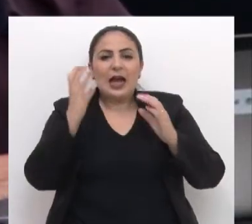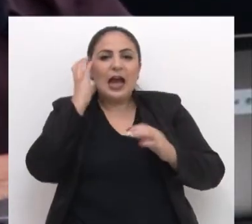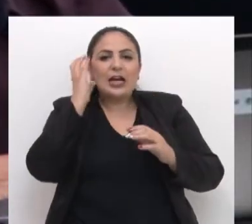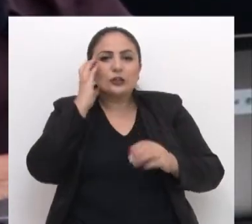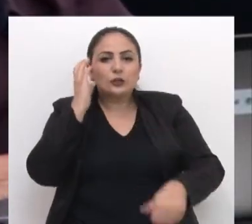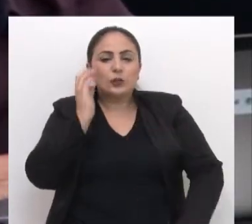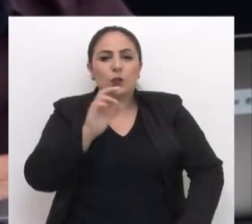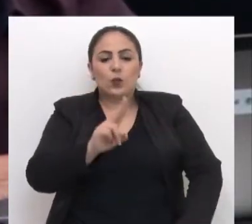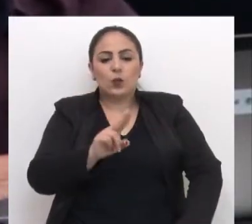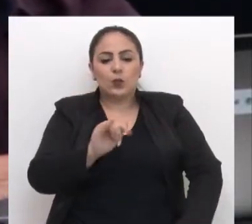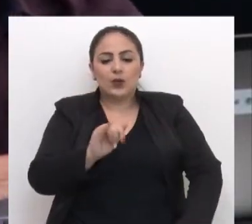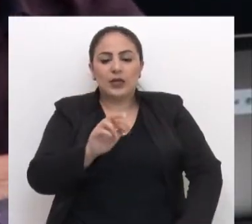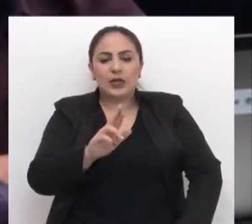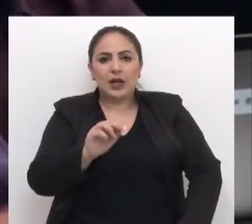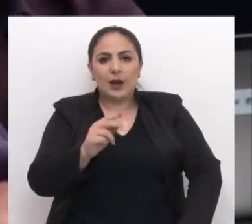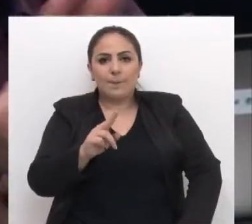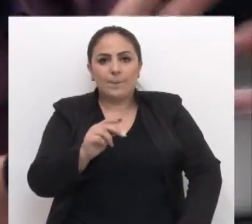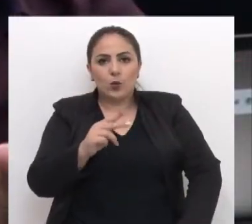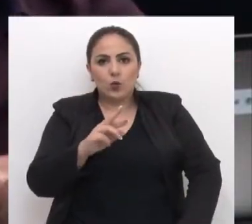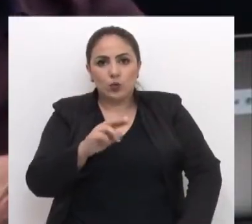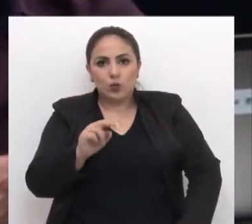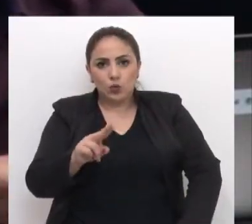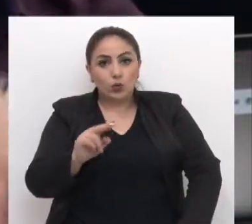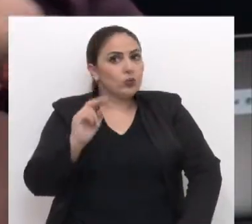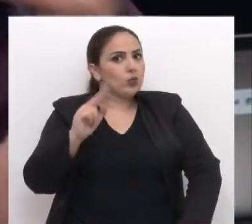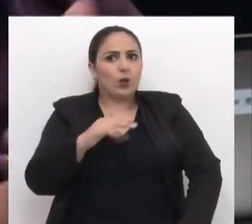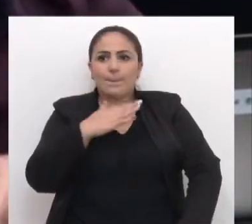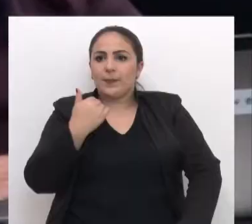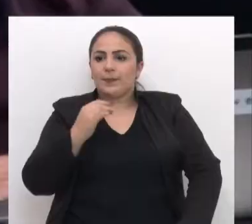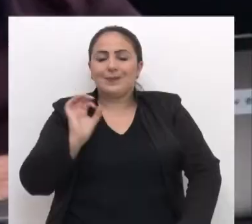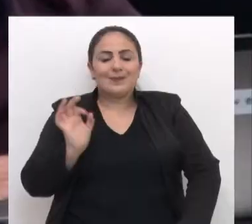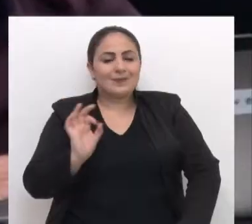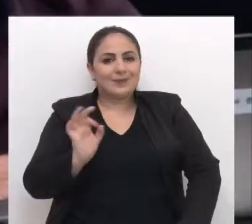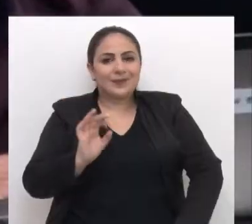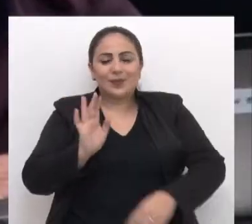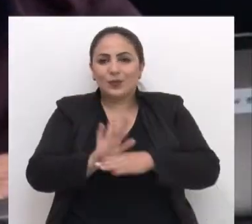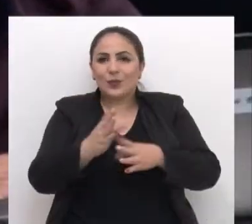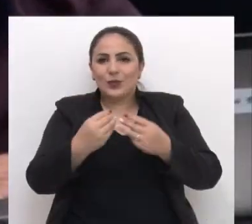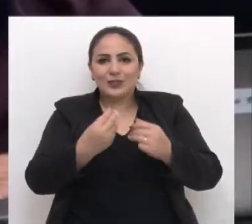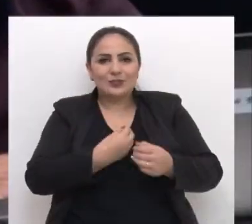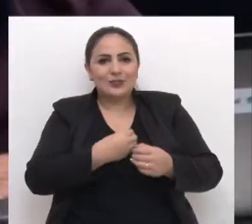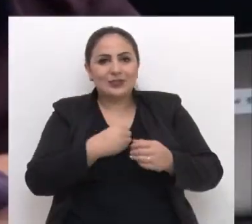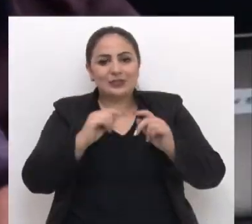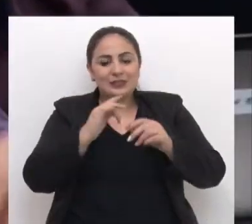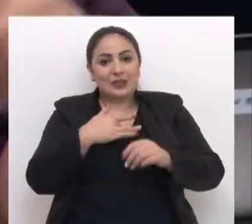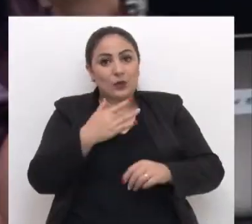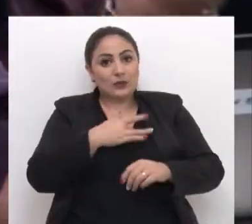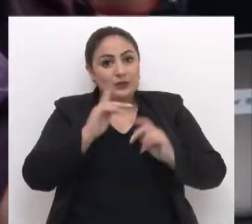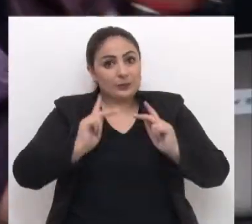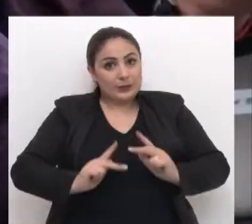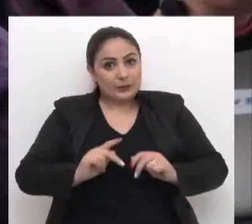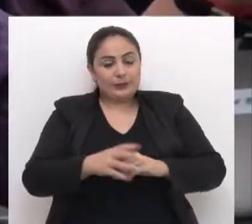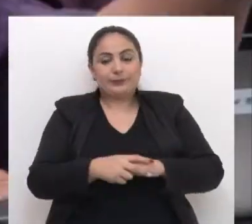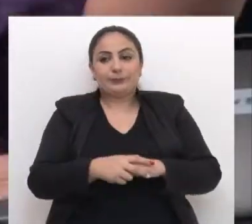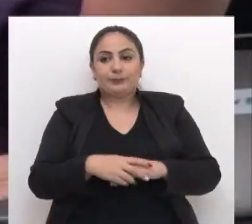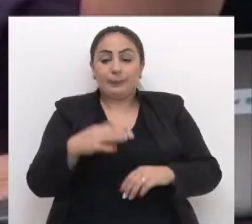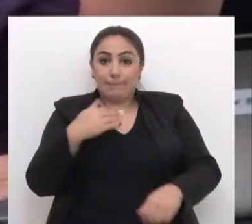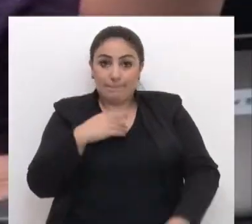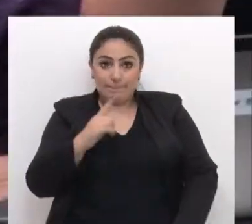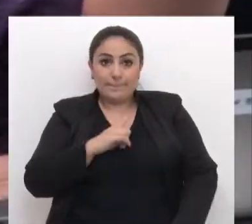Rádio Irapuru, na Rádio Passo Fundo, e que nunca matou ninguém, muito pelo contrário, ajudou muitas vidas, né? Na saúde das